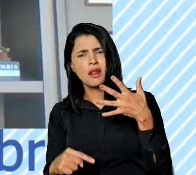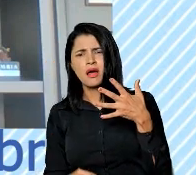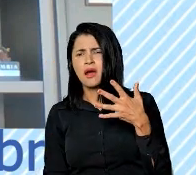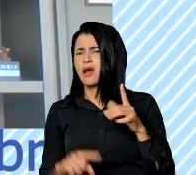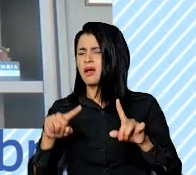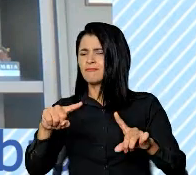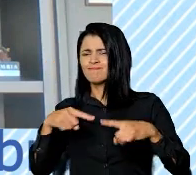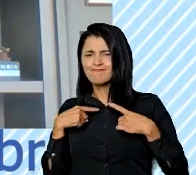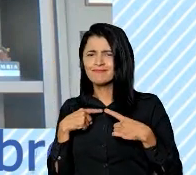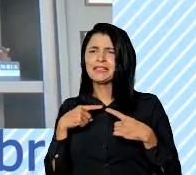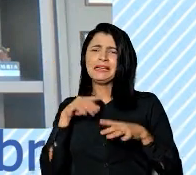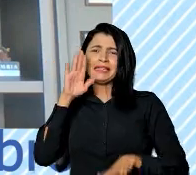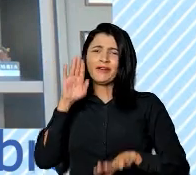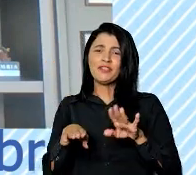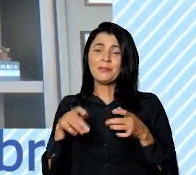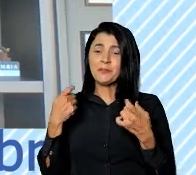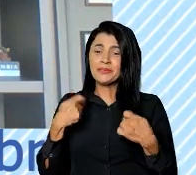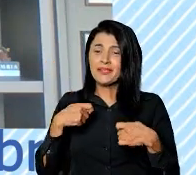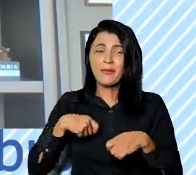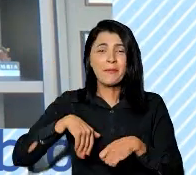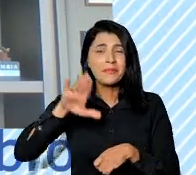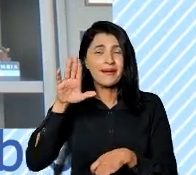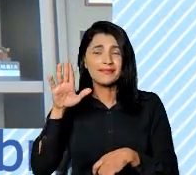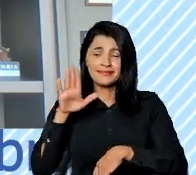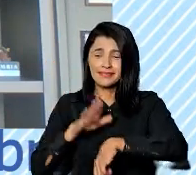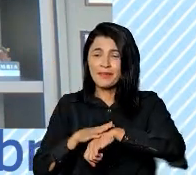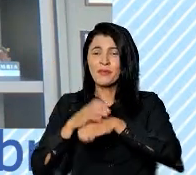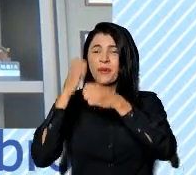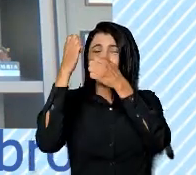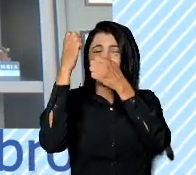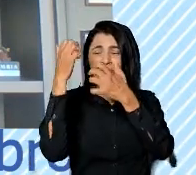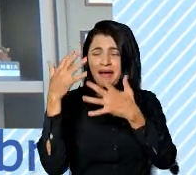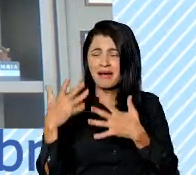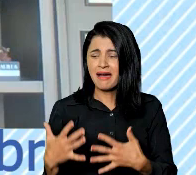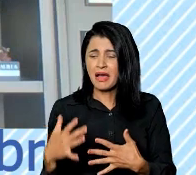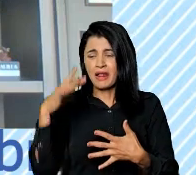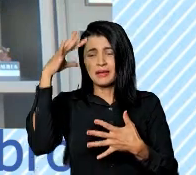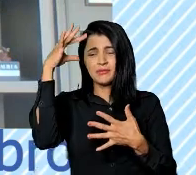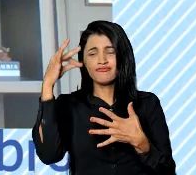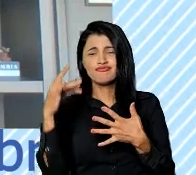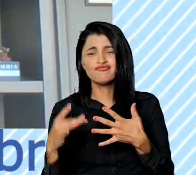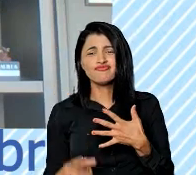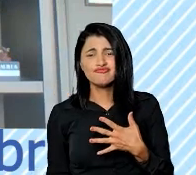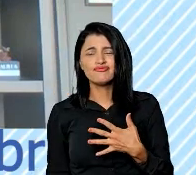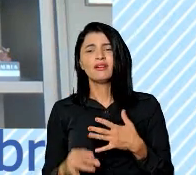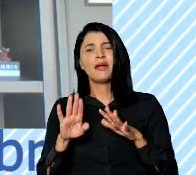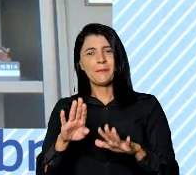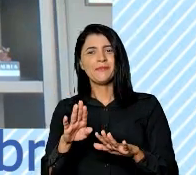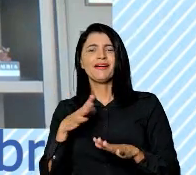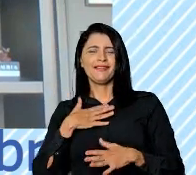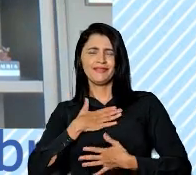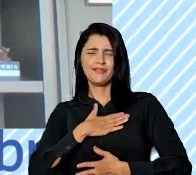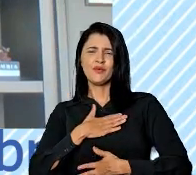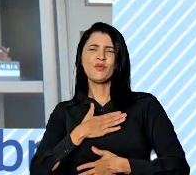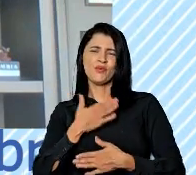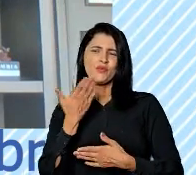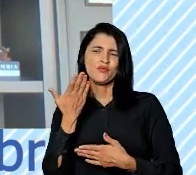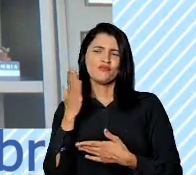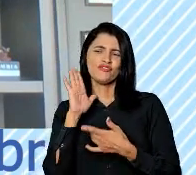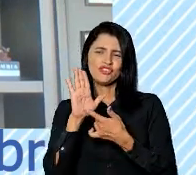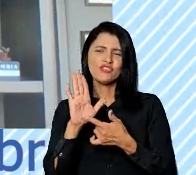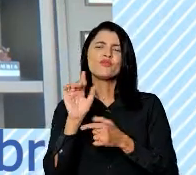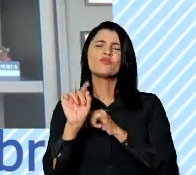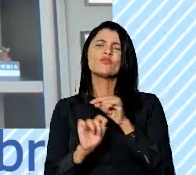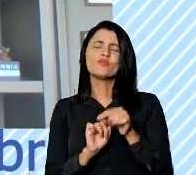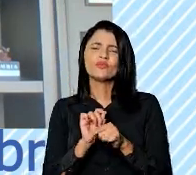Talvez eu precisasse até de mais tempo para conseguir explanar todos eles. Mas eu gosto sempre de reforçar, doutora Terezinha, um